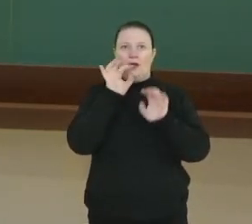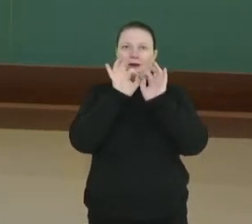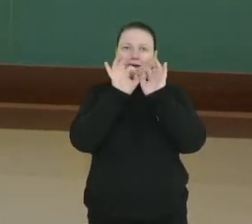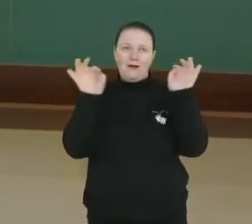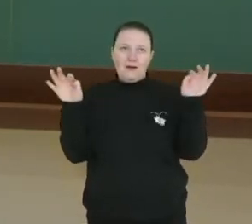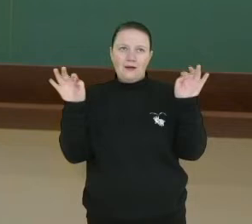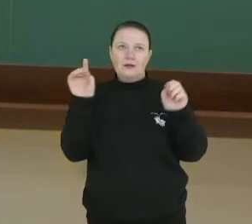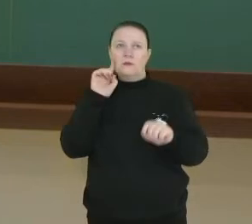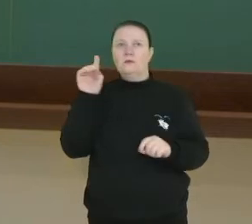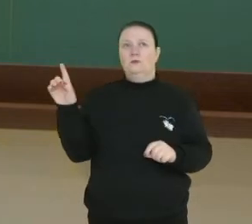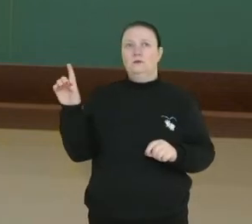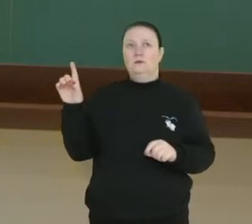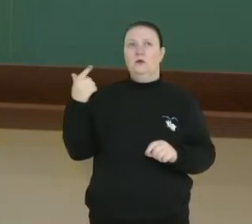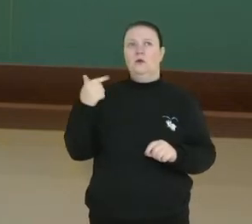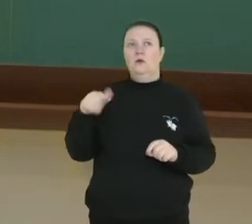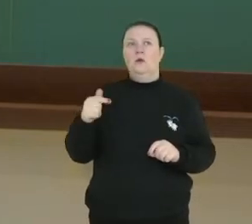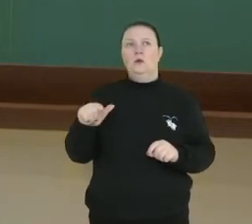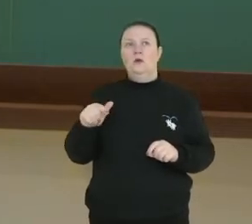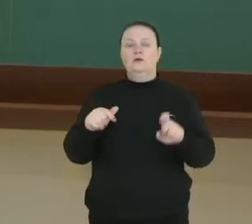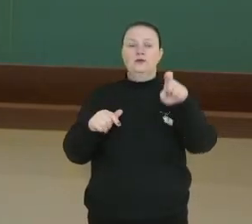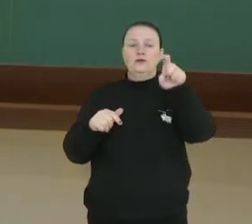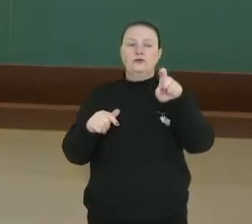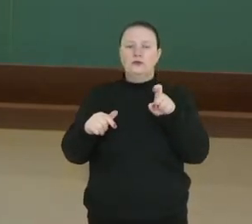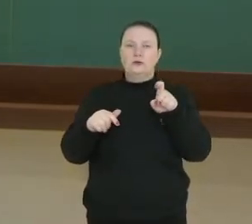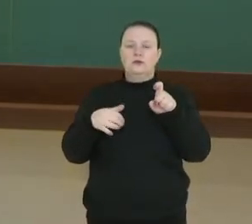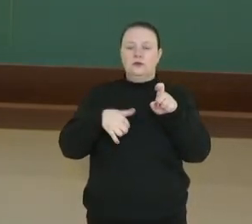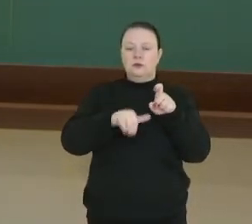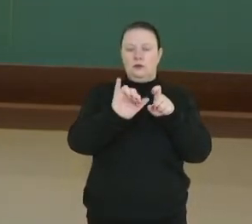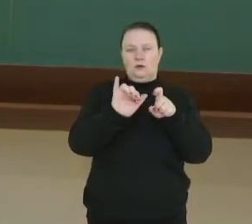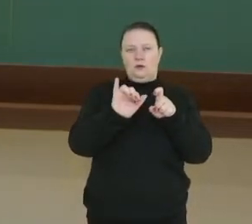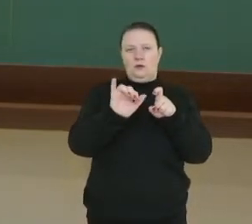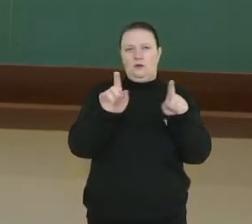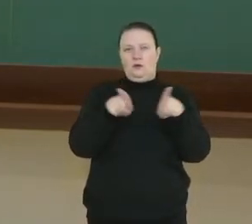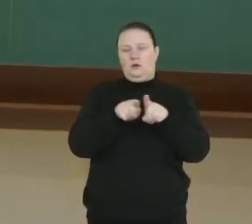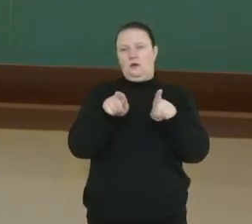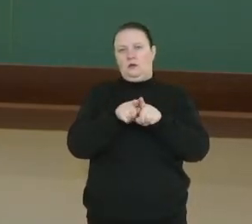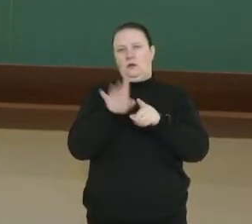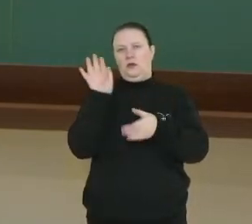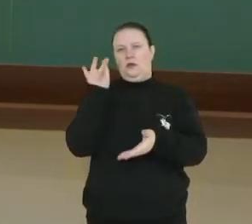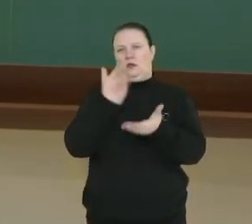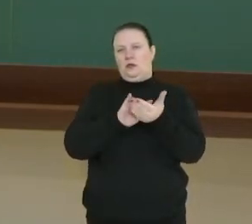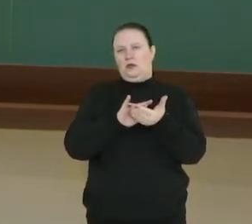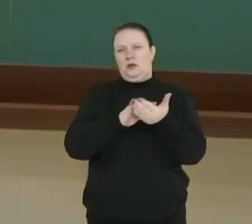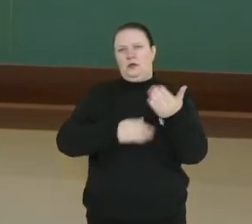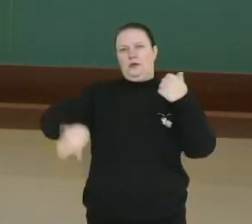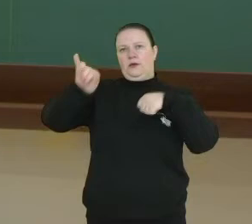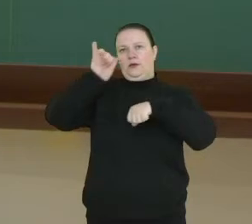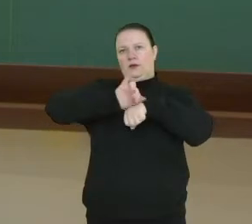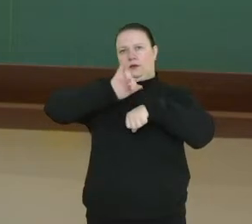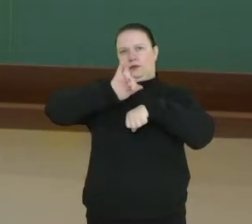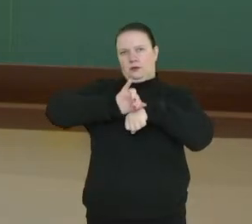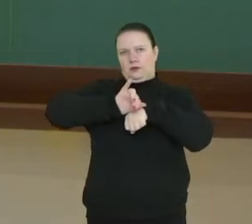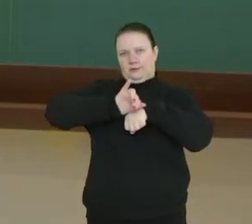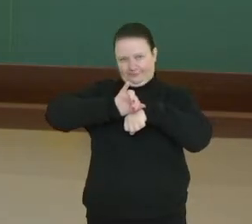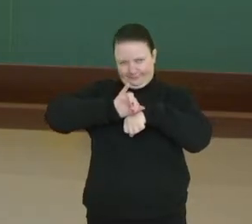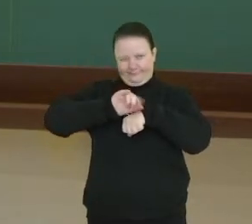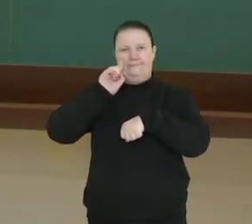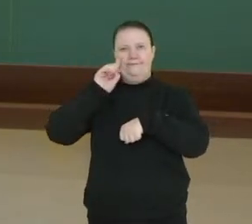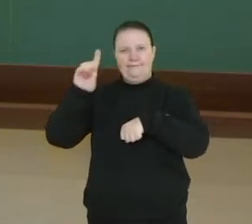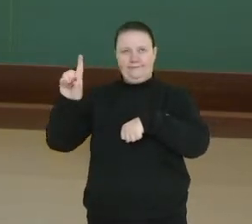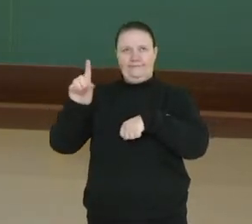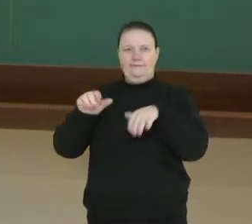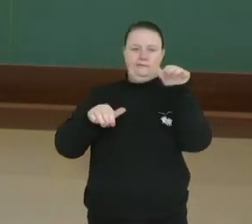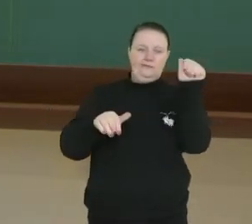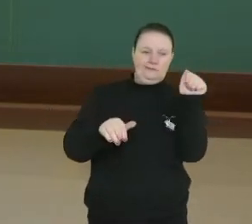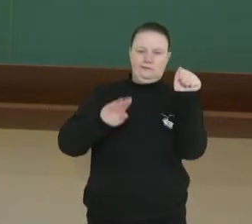esta equação, aonde o x e o y aqui vai ser exatamente o centro da nossa circunferência. A